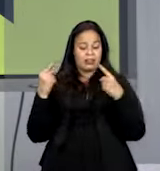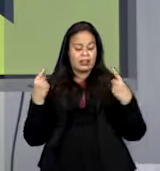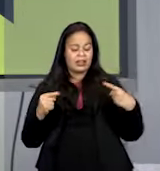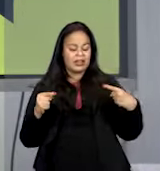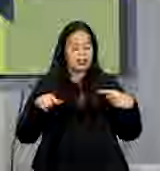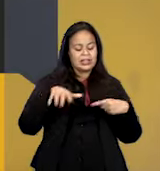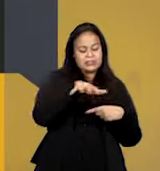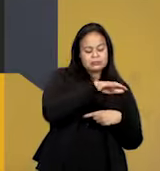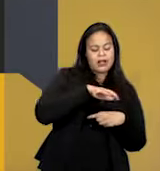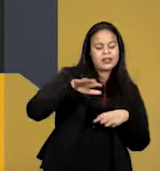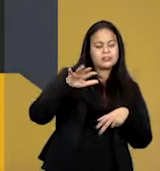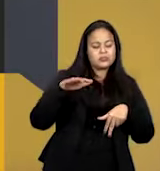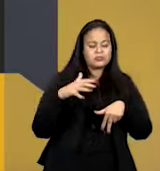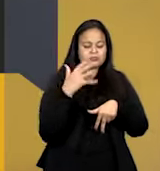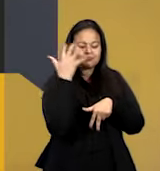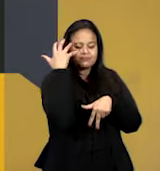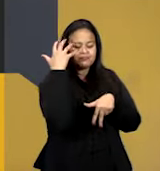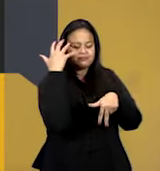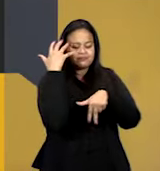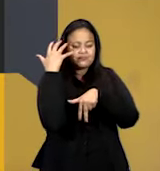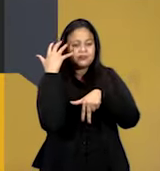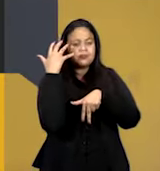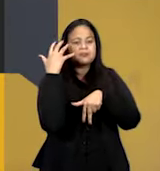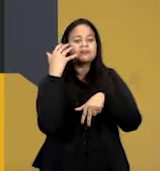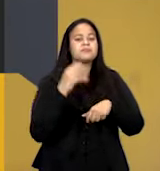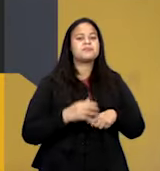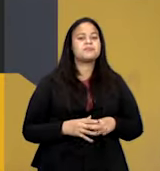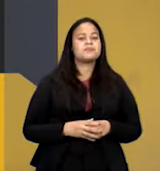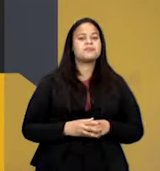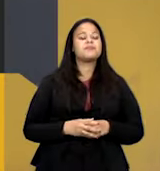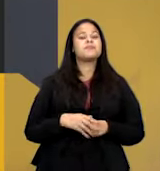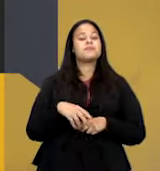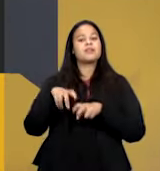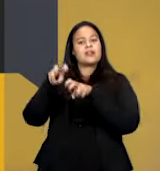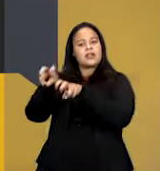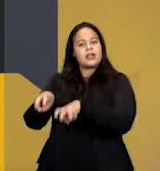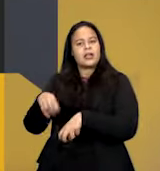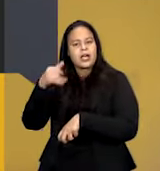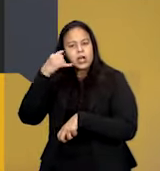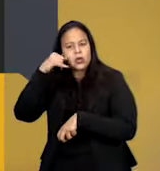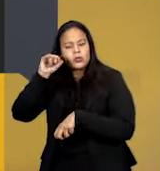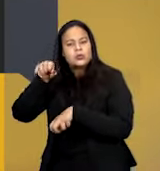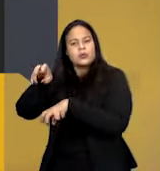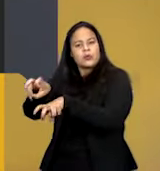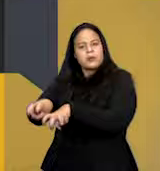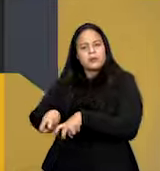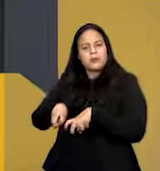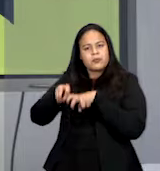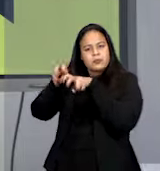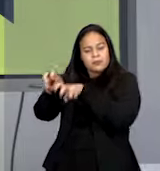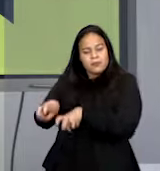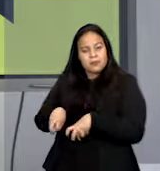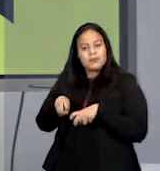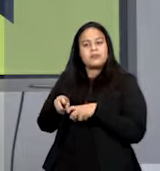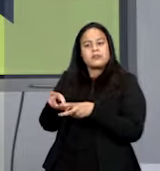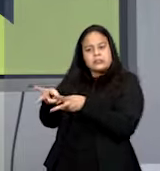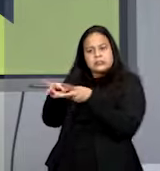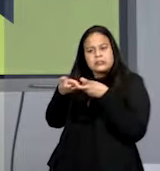nós retiramos recursos. Aqui eu dei exemplo: agricultura, pecuária e extrativismo. Olha